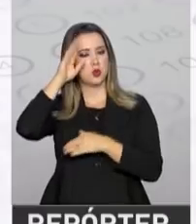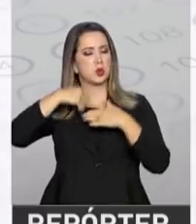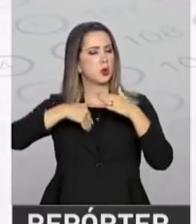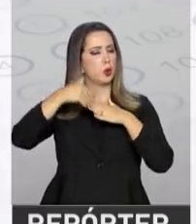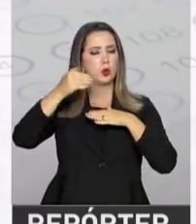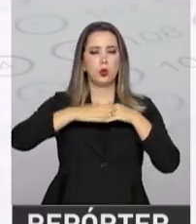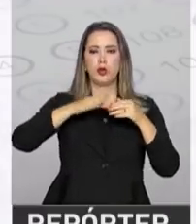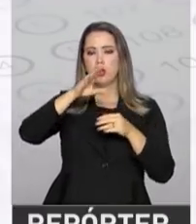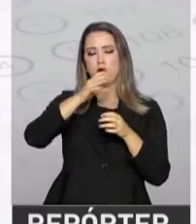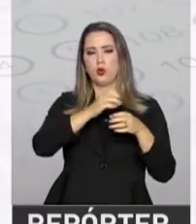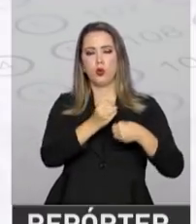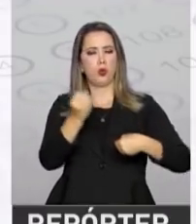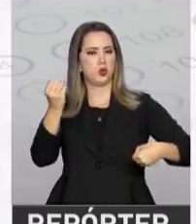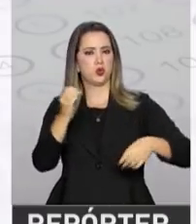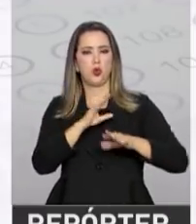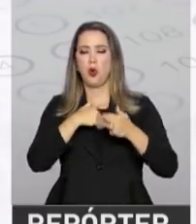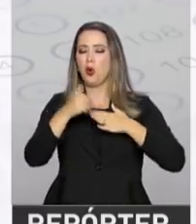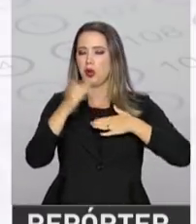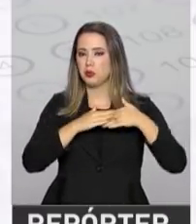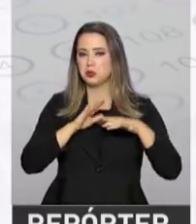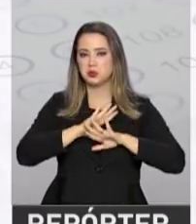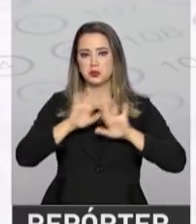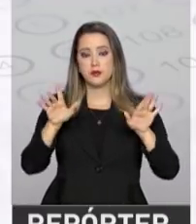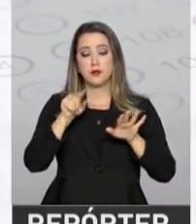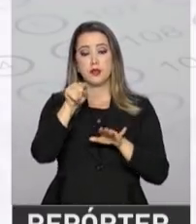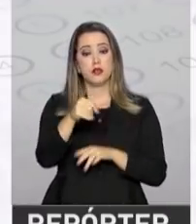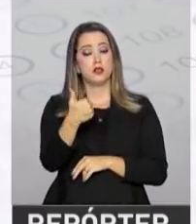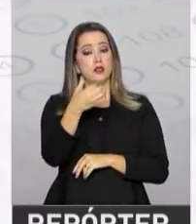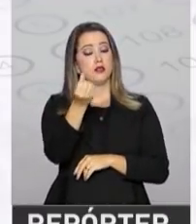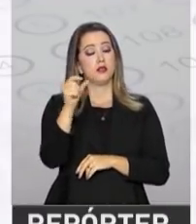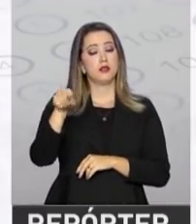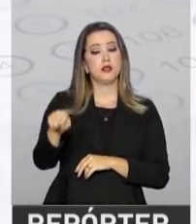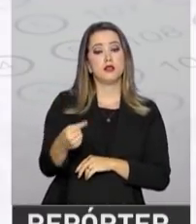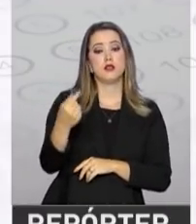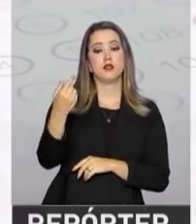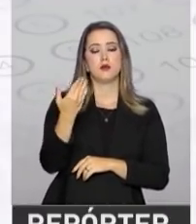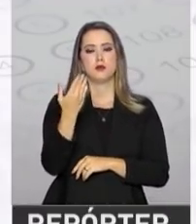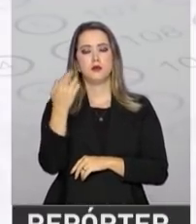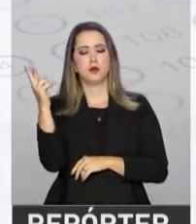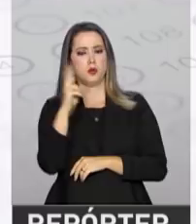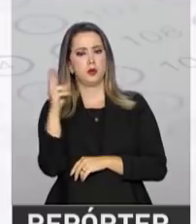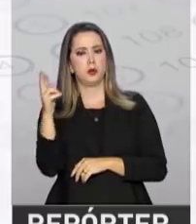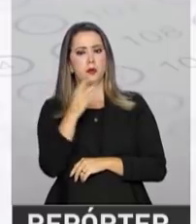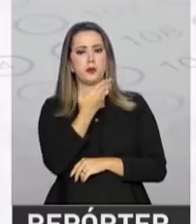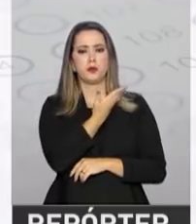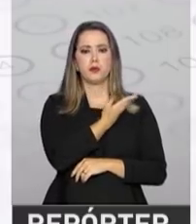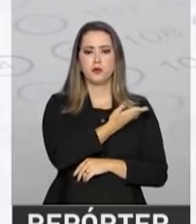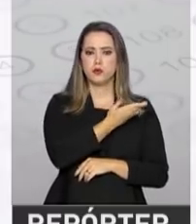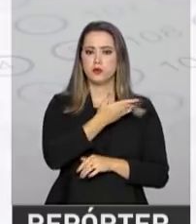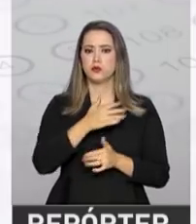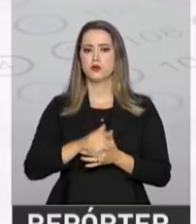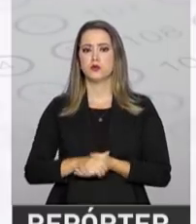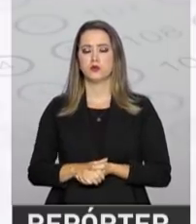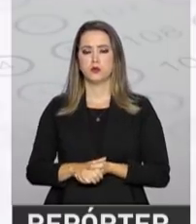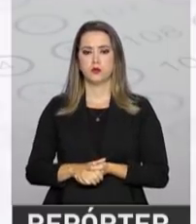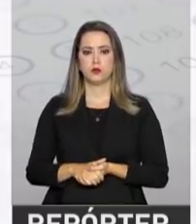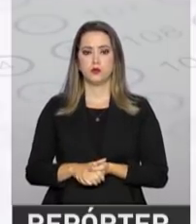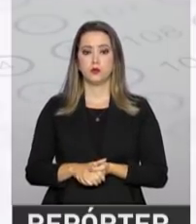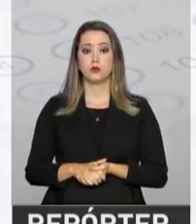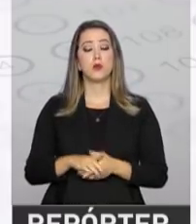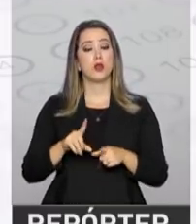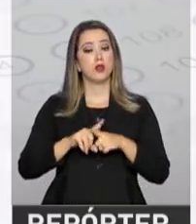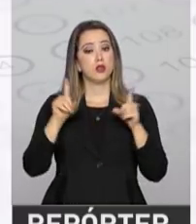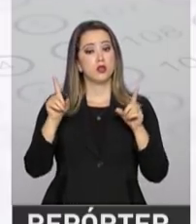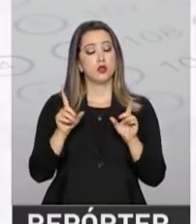área de formação o salário inicial é de 16 mil seiscentos e vinte reais e quarenta e seis centavos